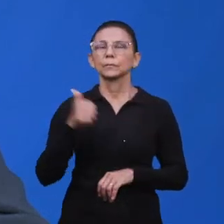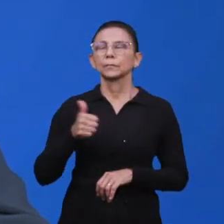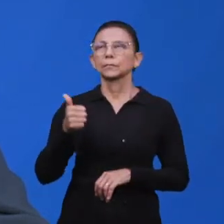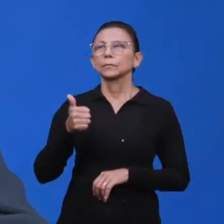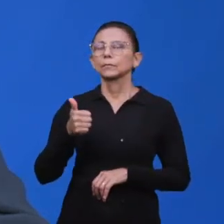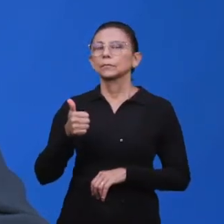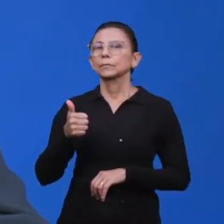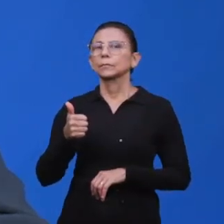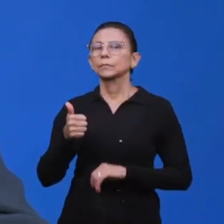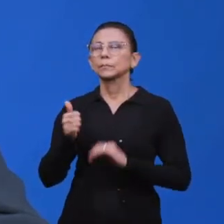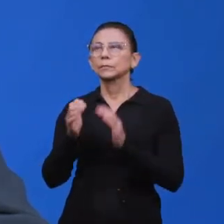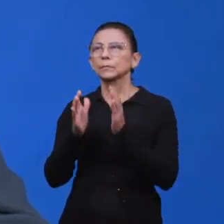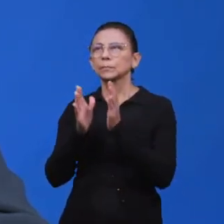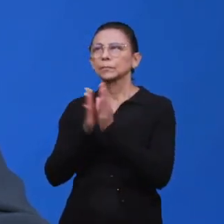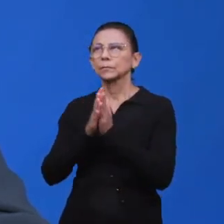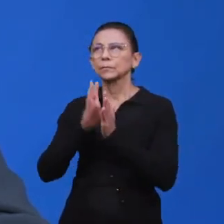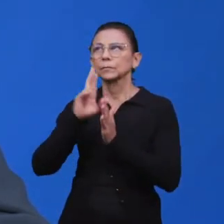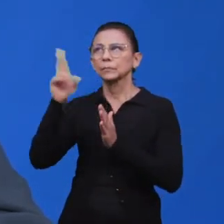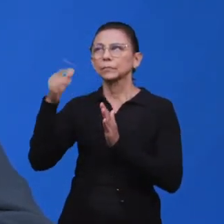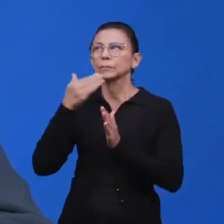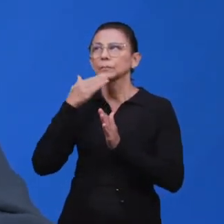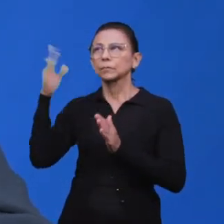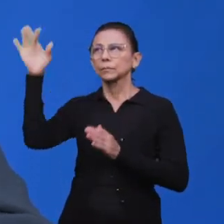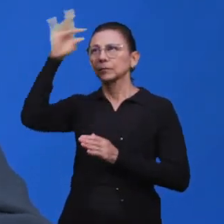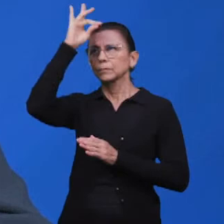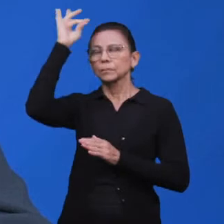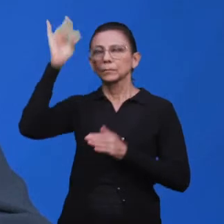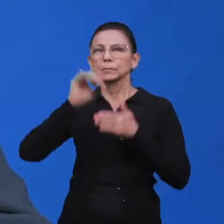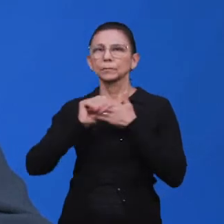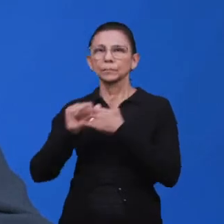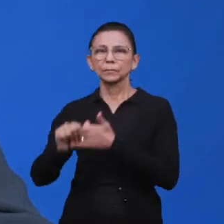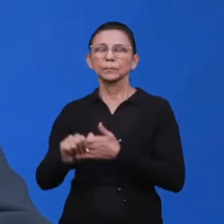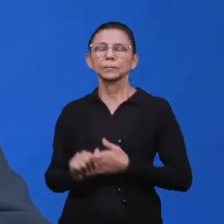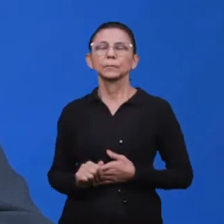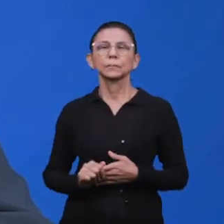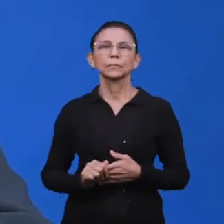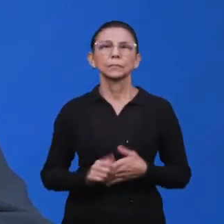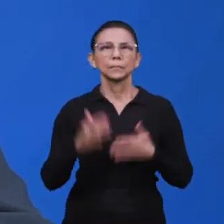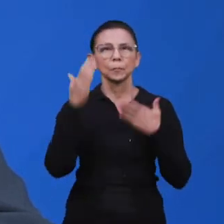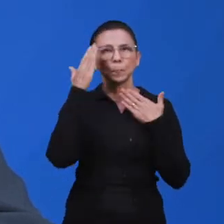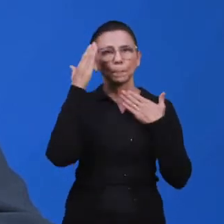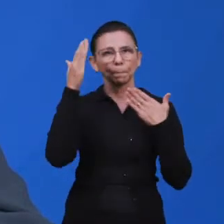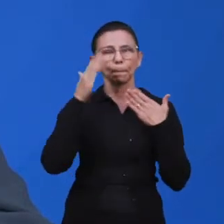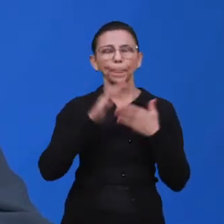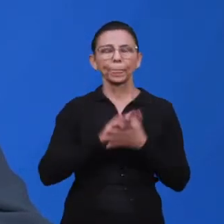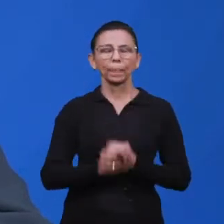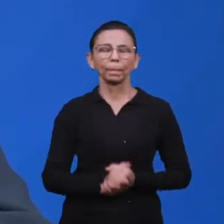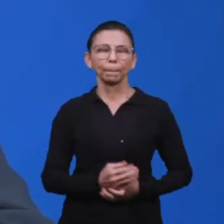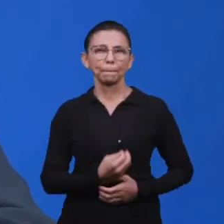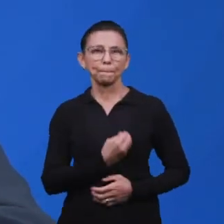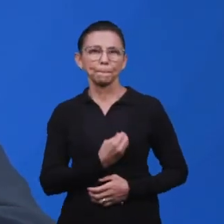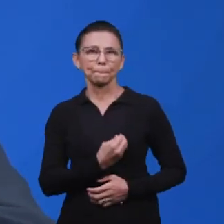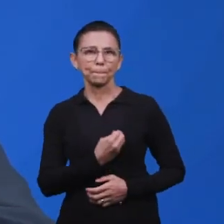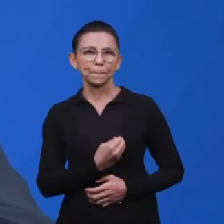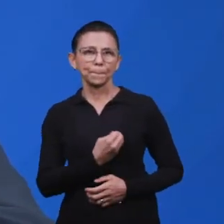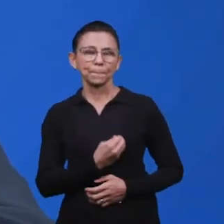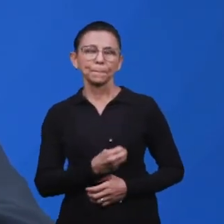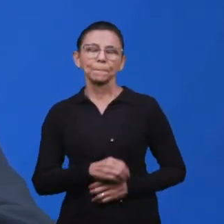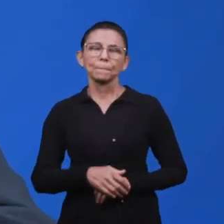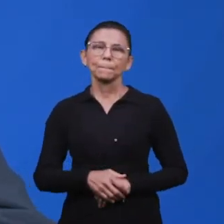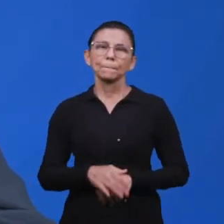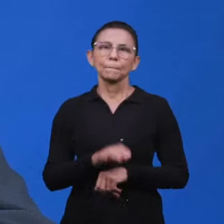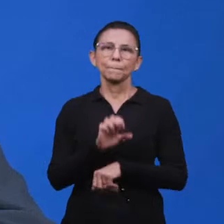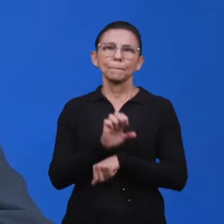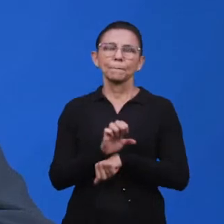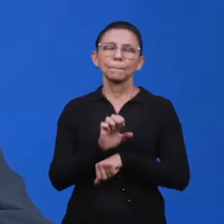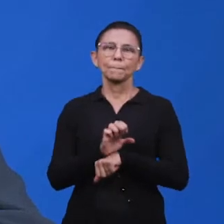direção do Espírito Santo, né? Glória a Deus. Obrigado, irmãs, pela vossa participação. Igreja lá de Catolé do Rocha. Catolé do